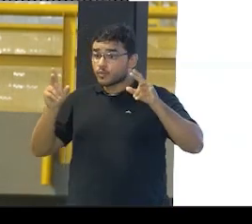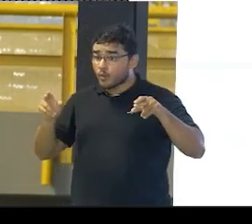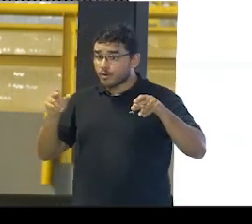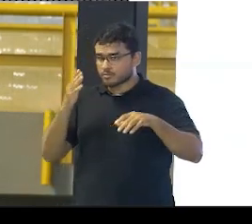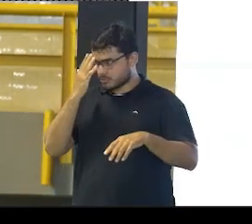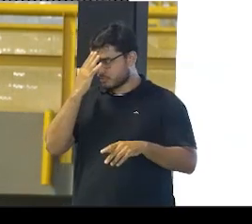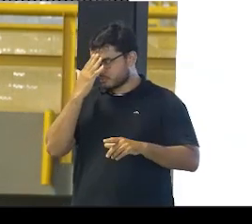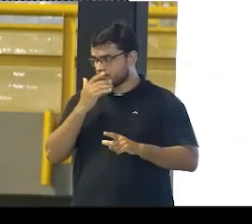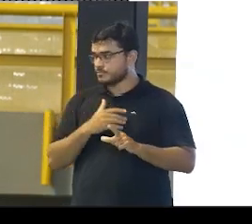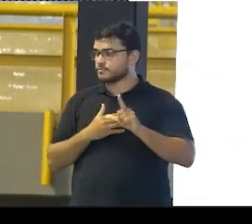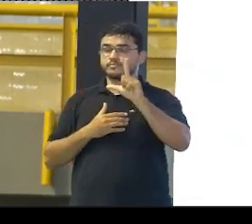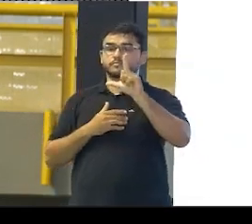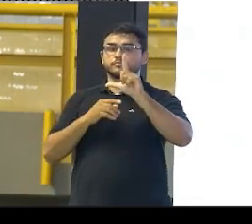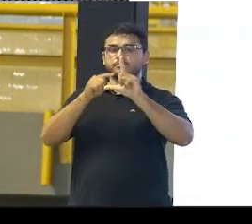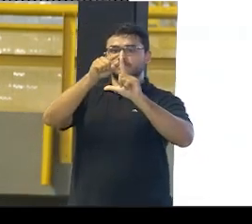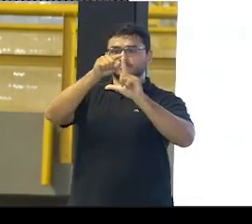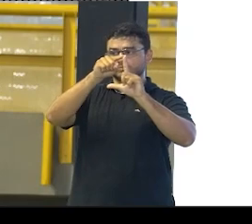ó.